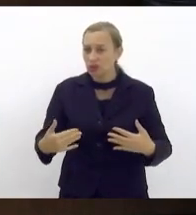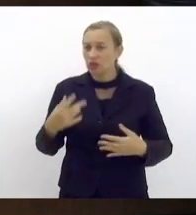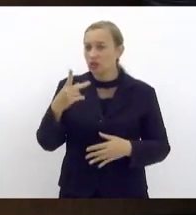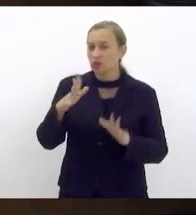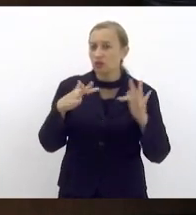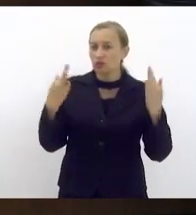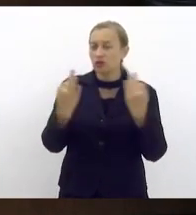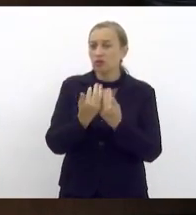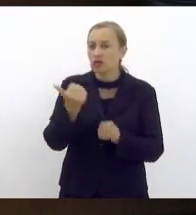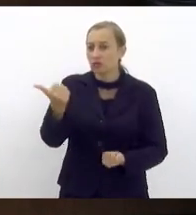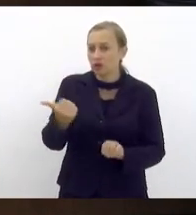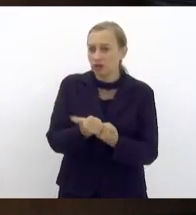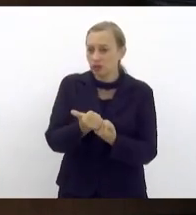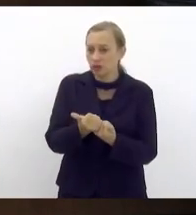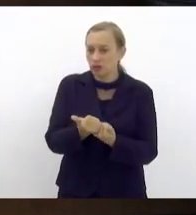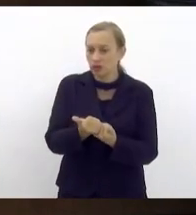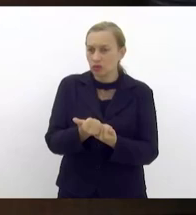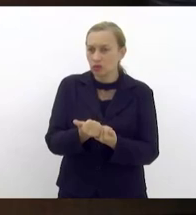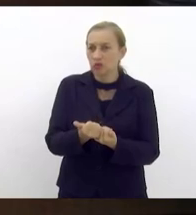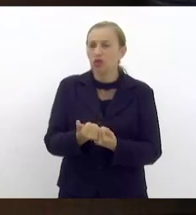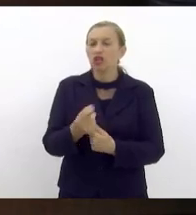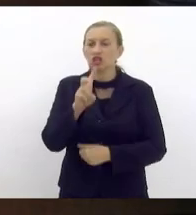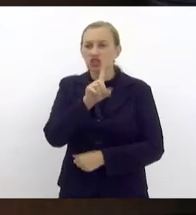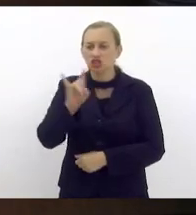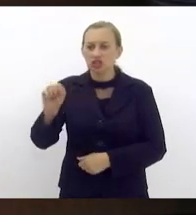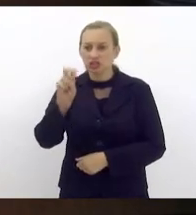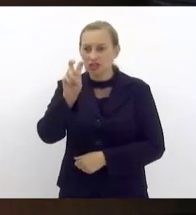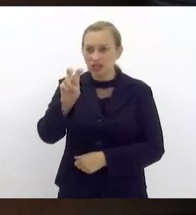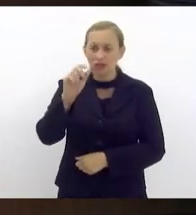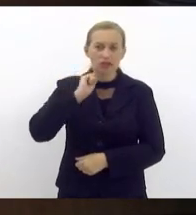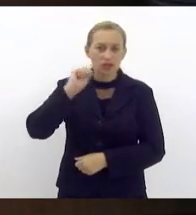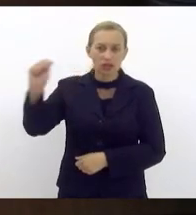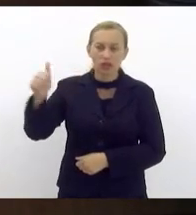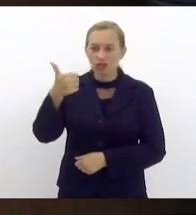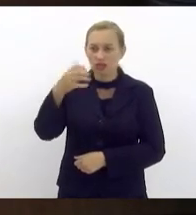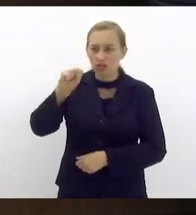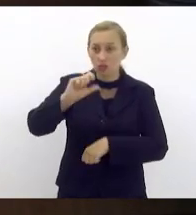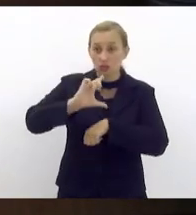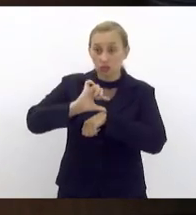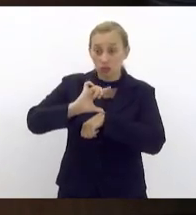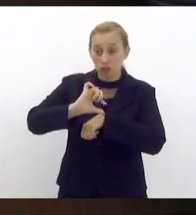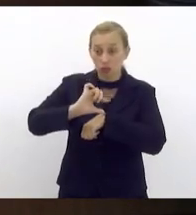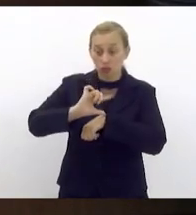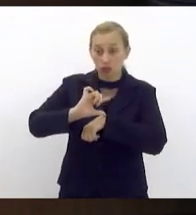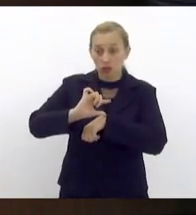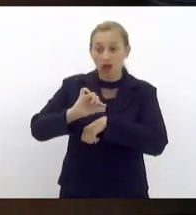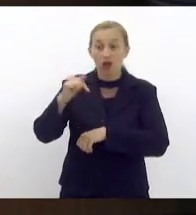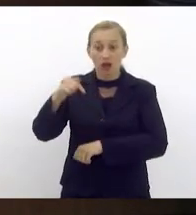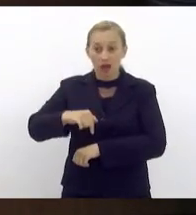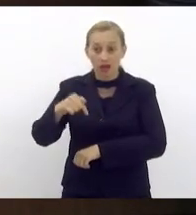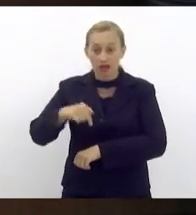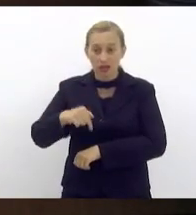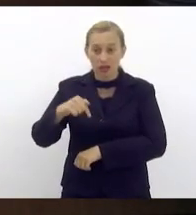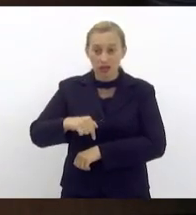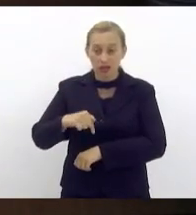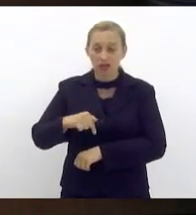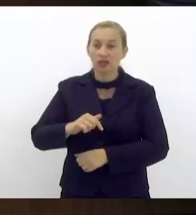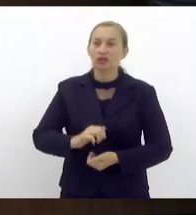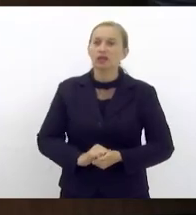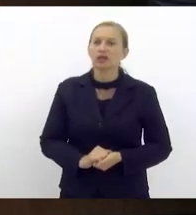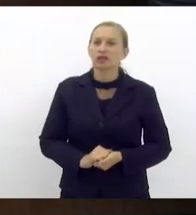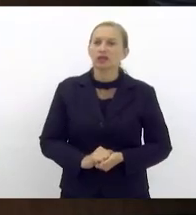familiares e apoiadores dia 5 de abril às 18 horas no auditório aqui Lúcio Costa